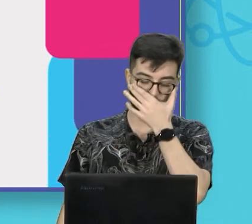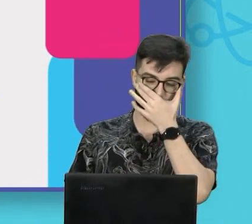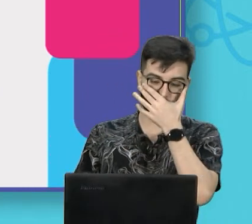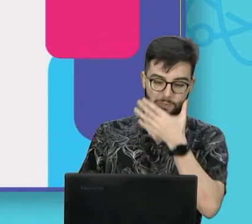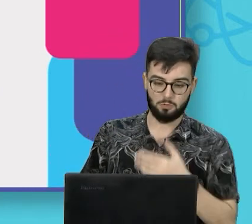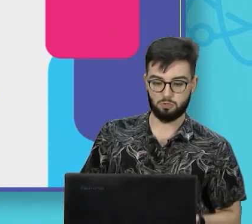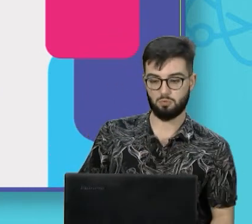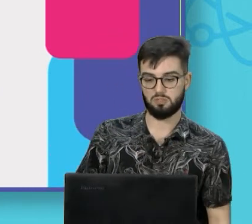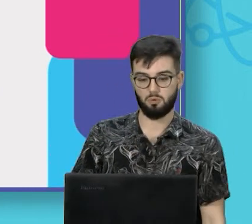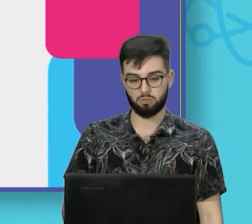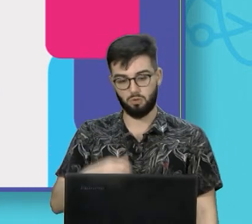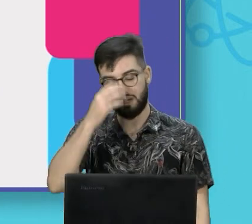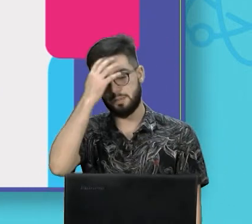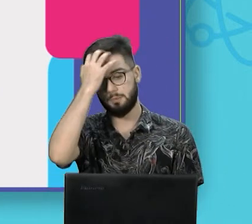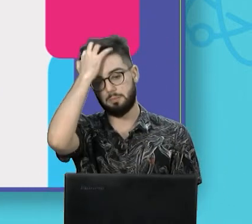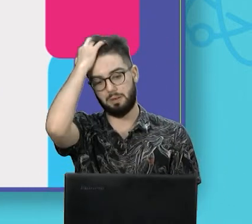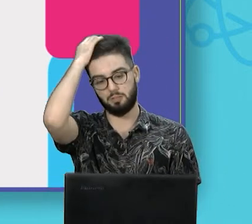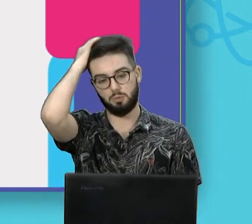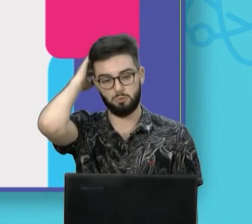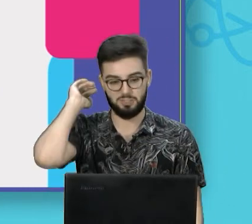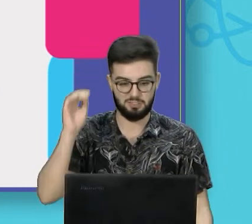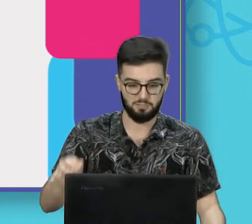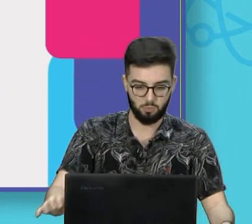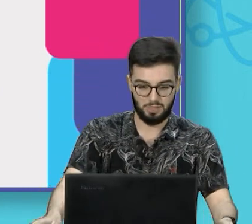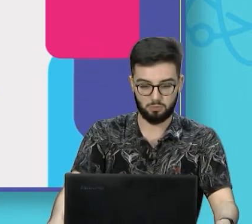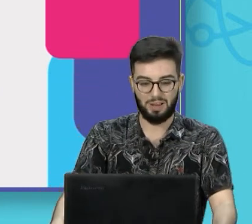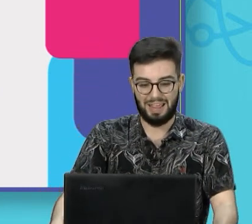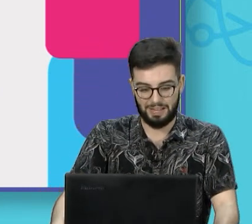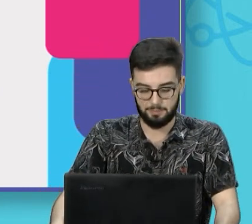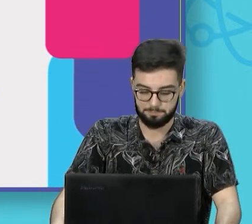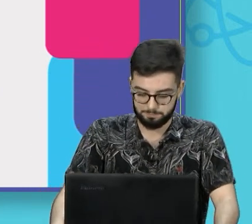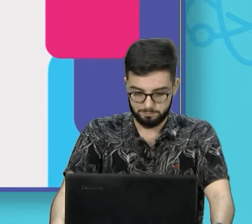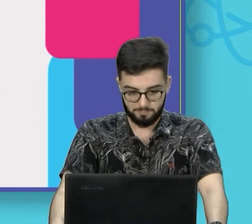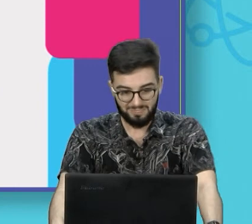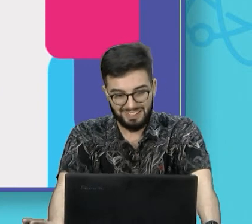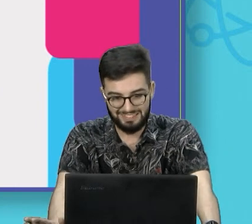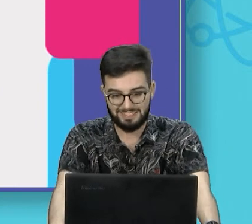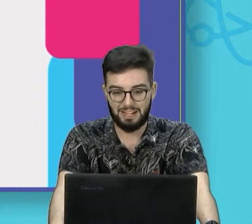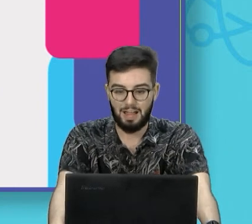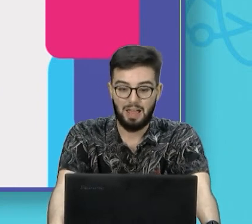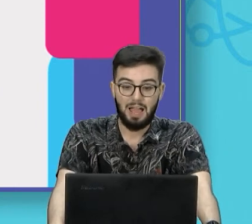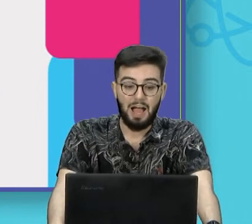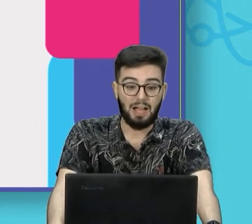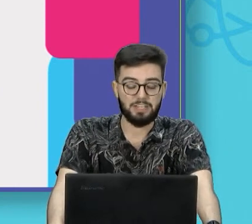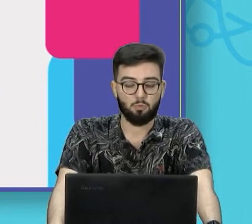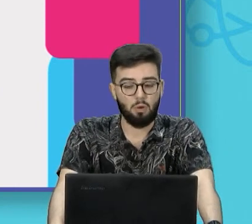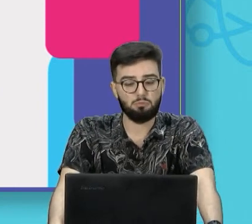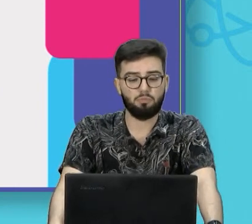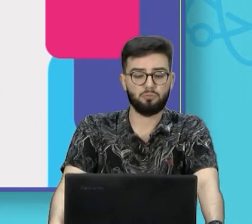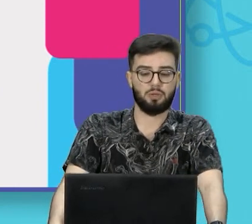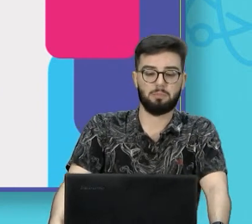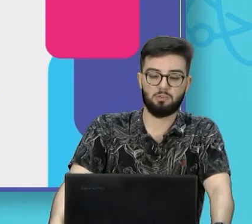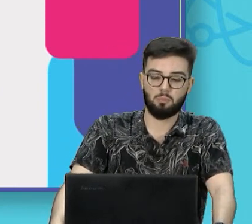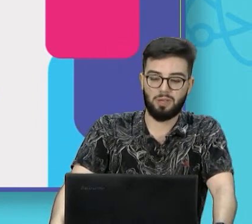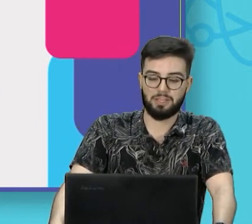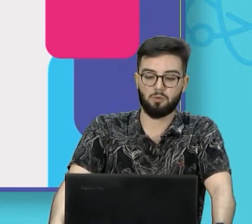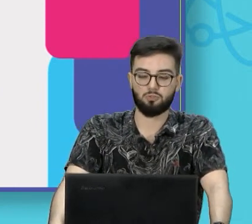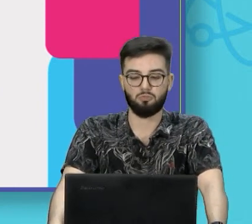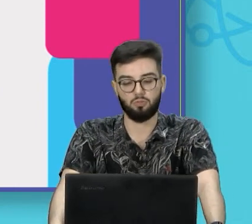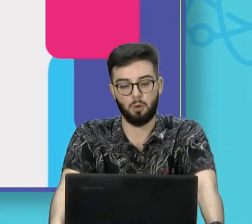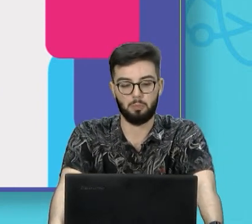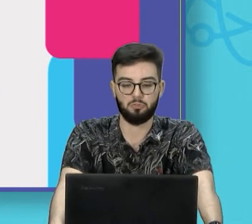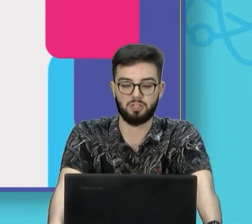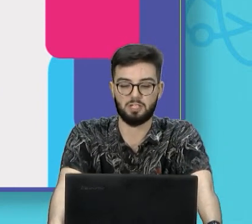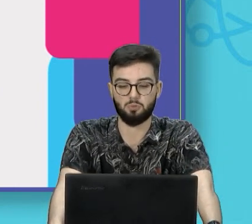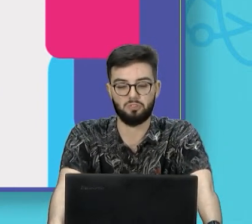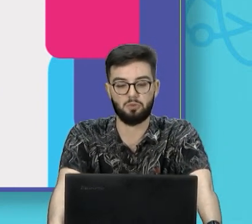poder moderador definido pela constituição outorgada pelo Imperador em 1824 era letra A adequado ao funcionamento da